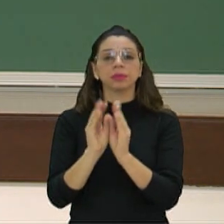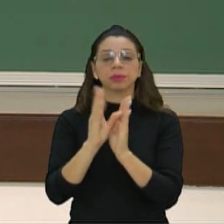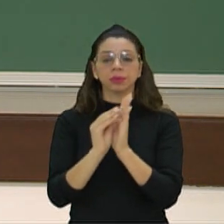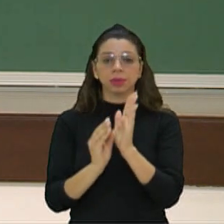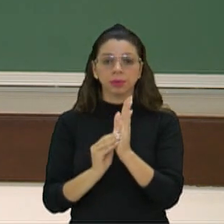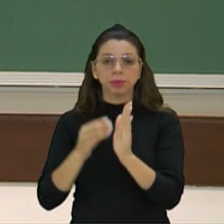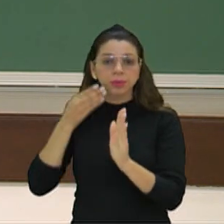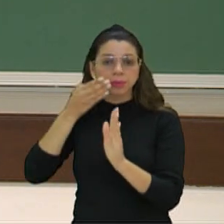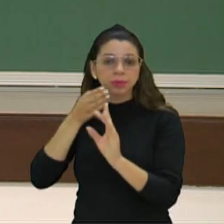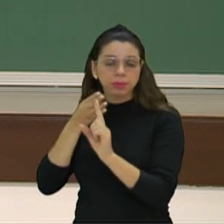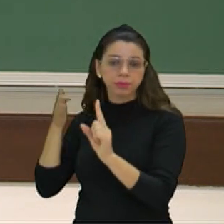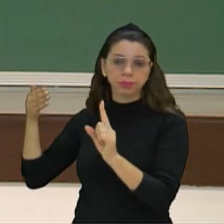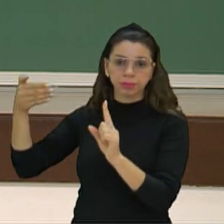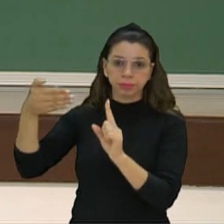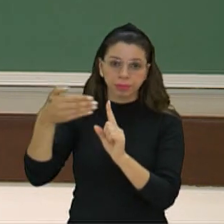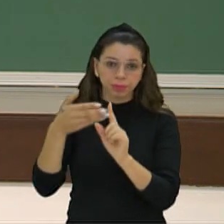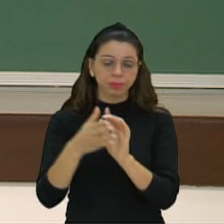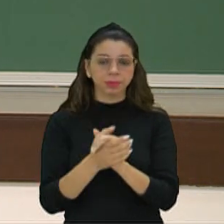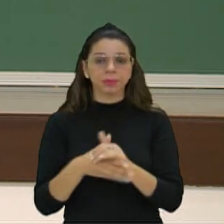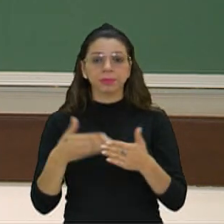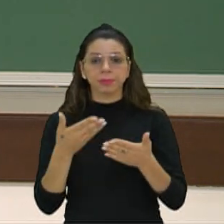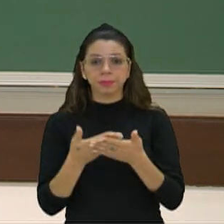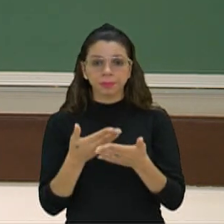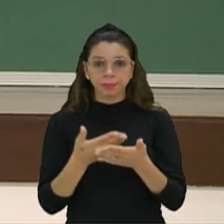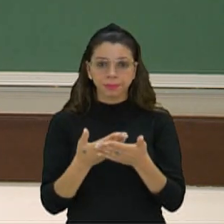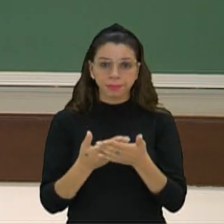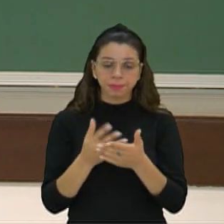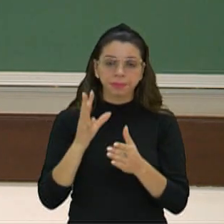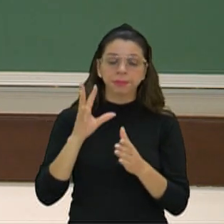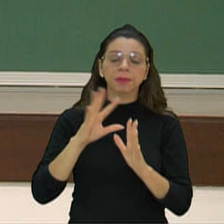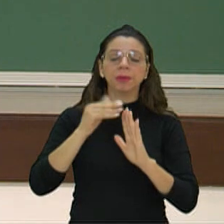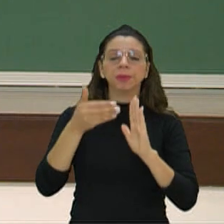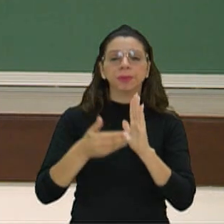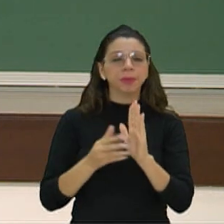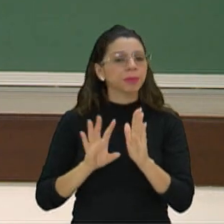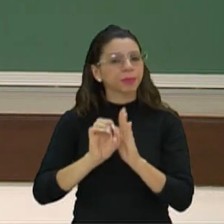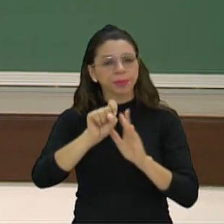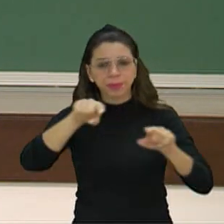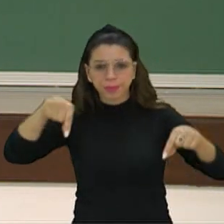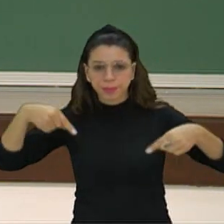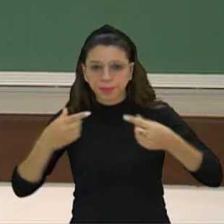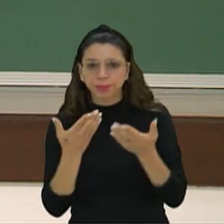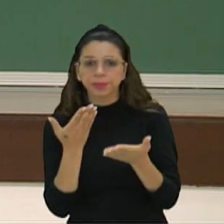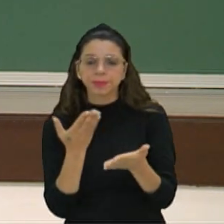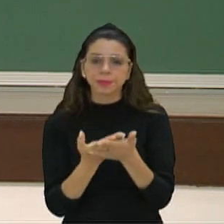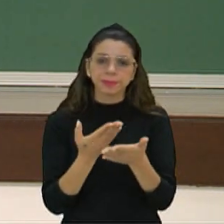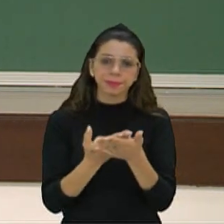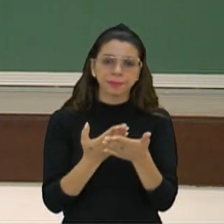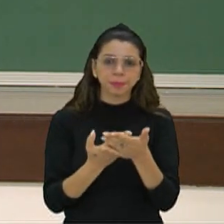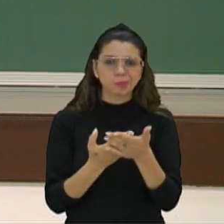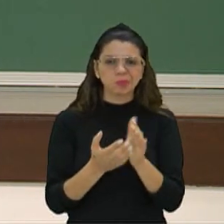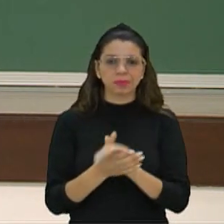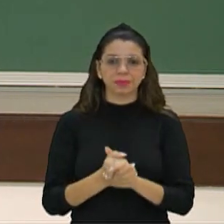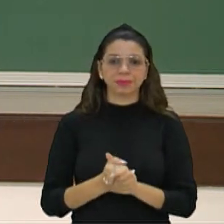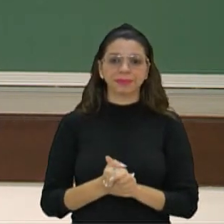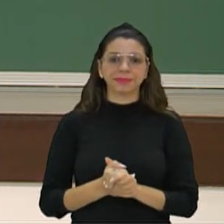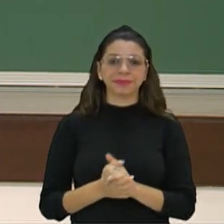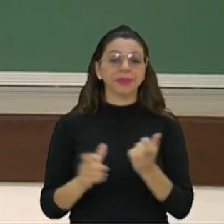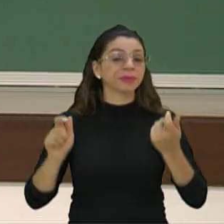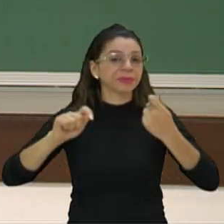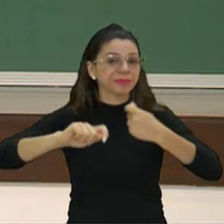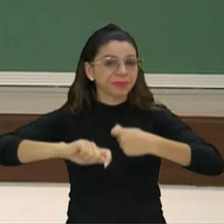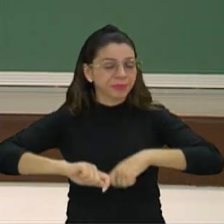pessoal? Esse material, essa aula vai estar tudo disponível para vocês aqui lá na plataforma. Então, se preciso